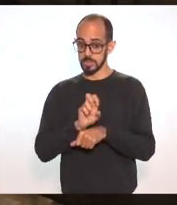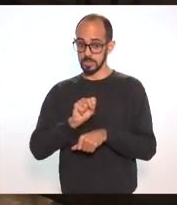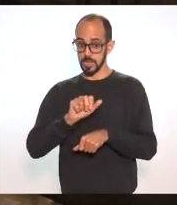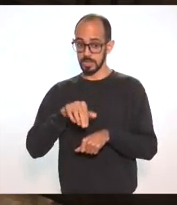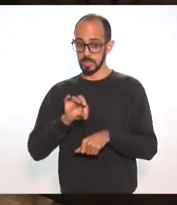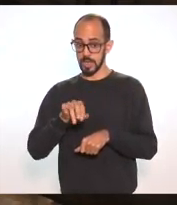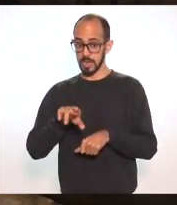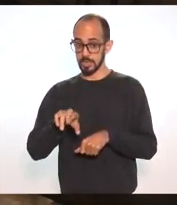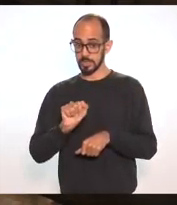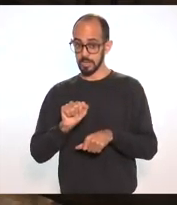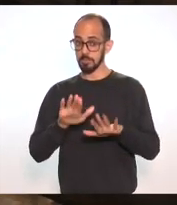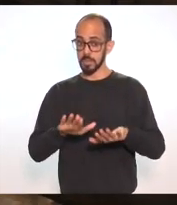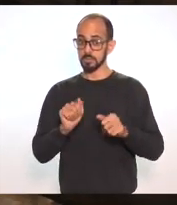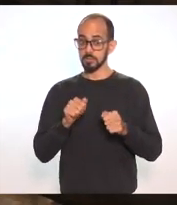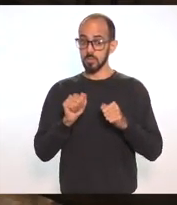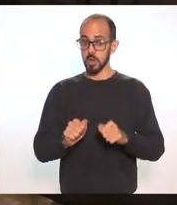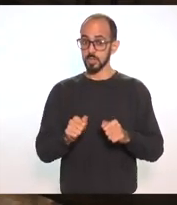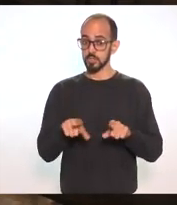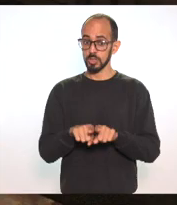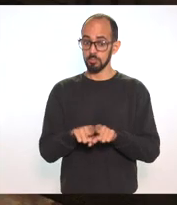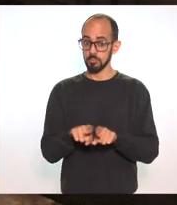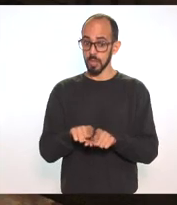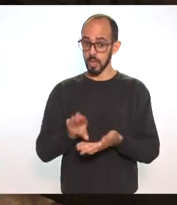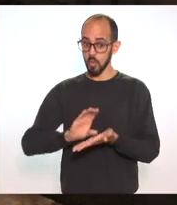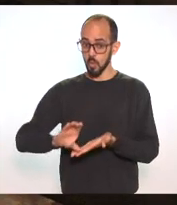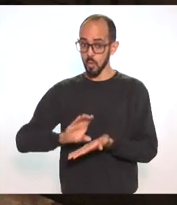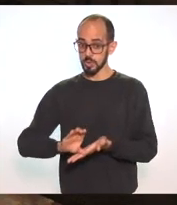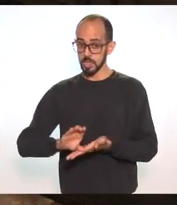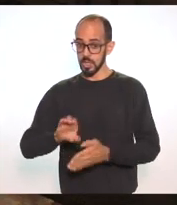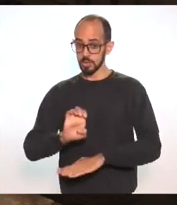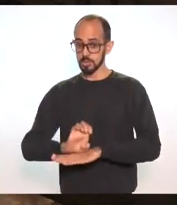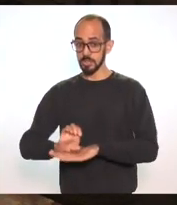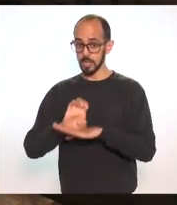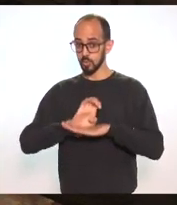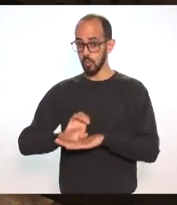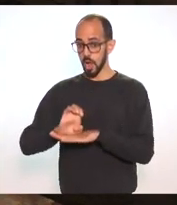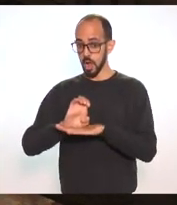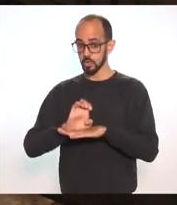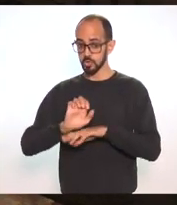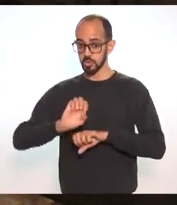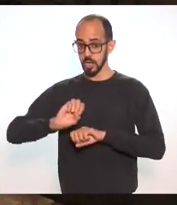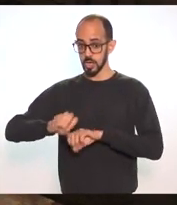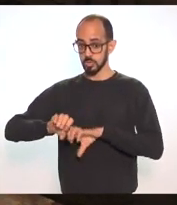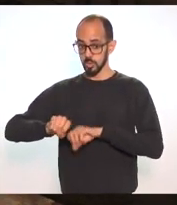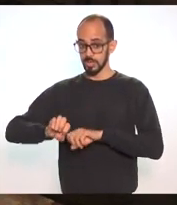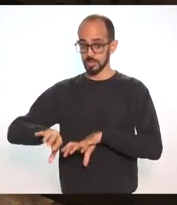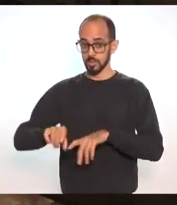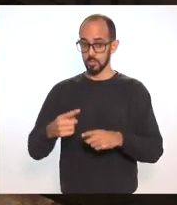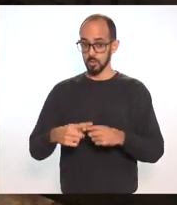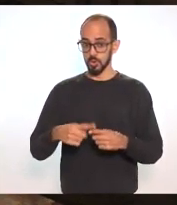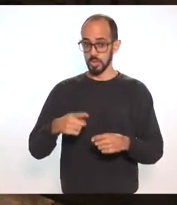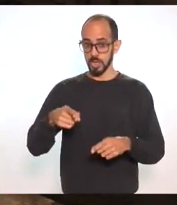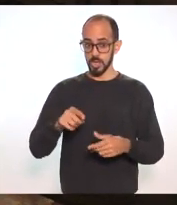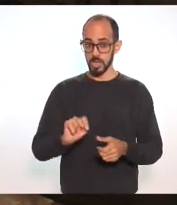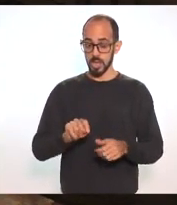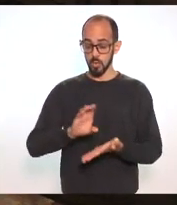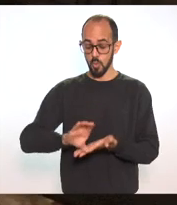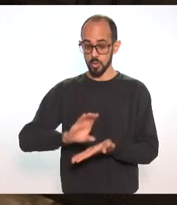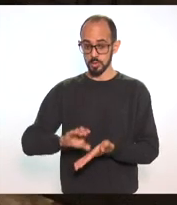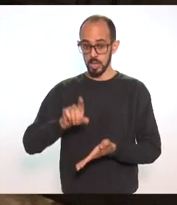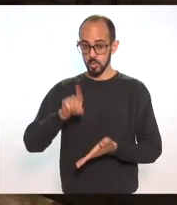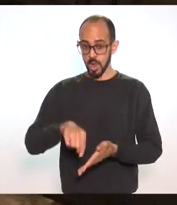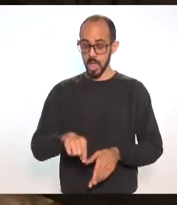Conselho Estadual de Educação. O Conselho Estadual de Educação é o órgão normativo, como nós sabemos, das instituições educacionais